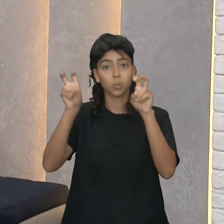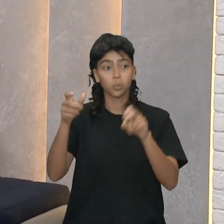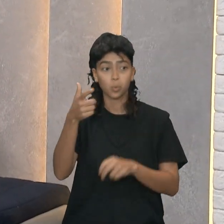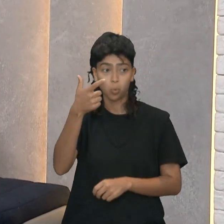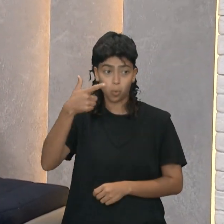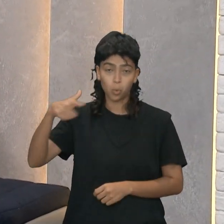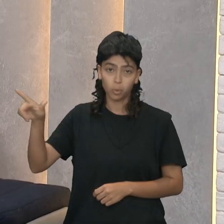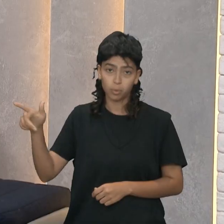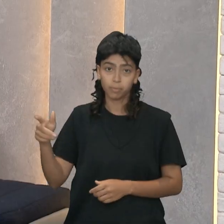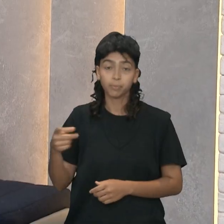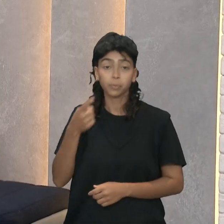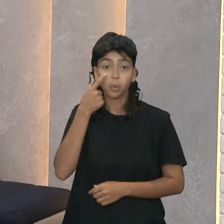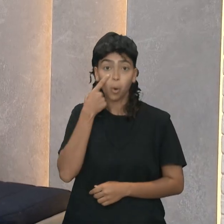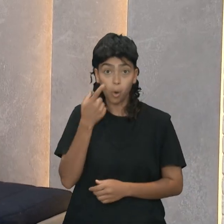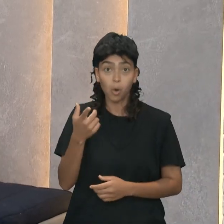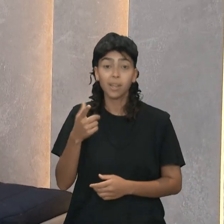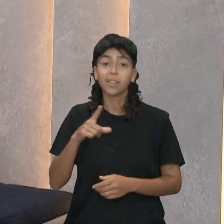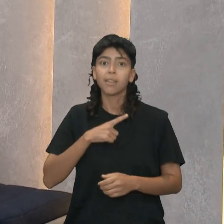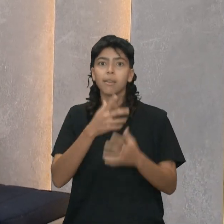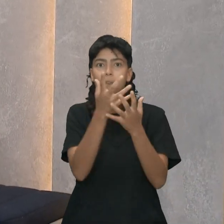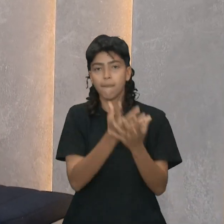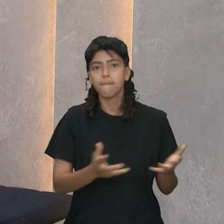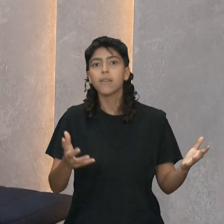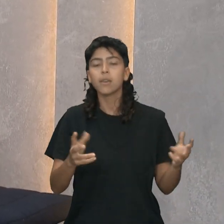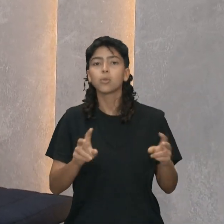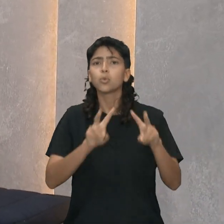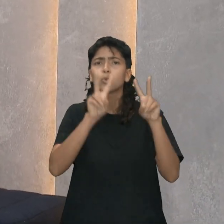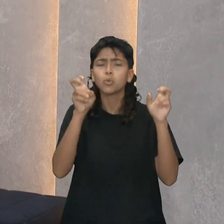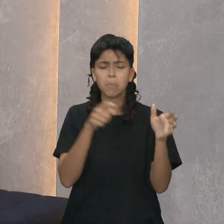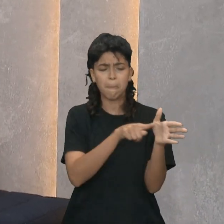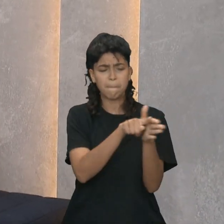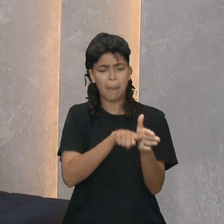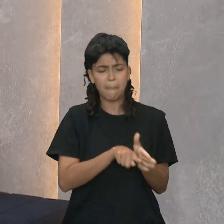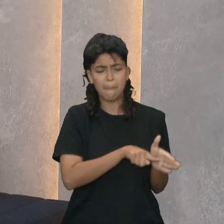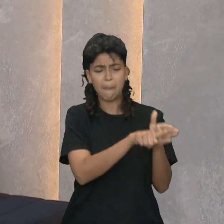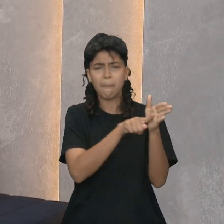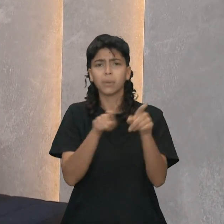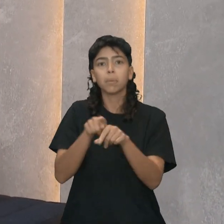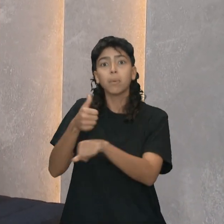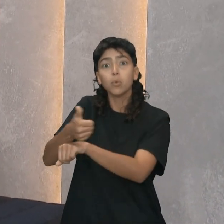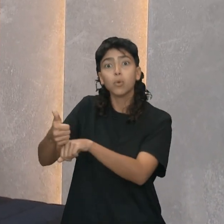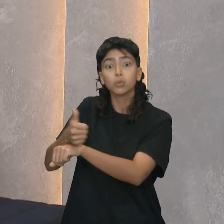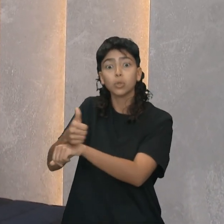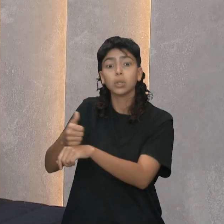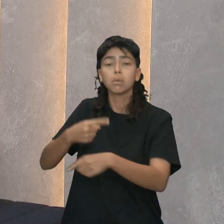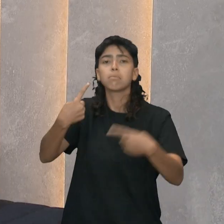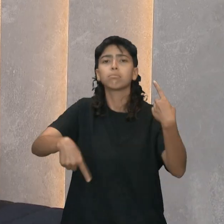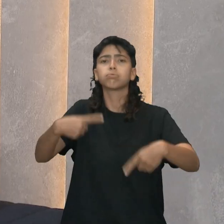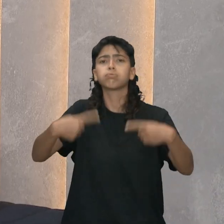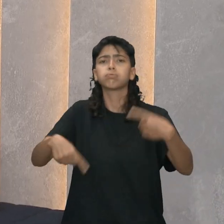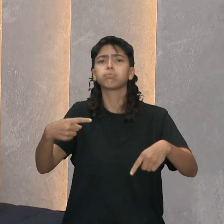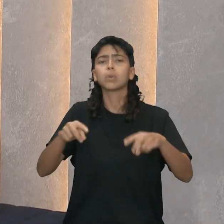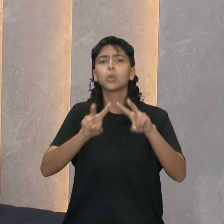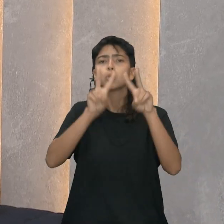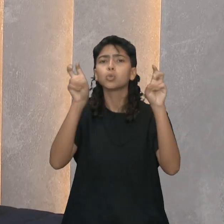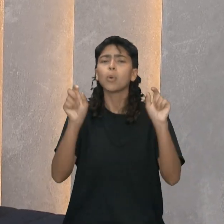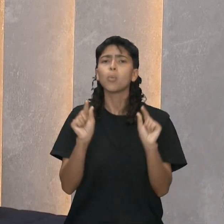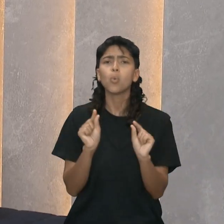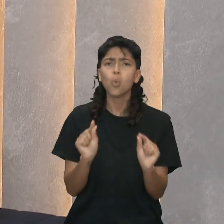assunto, confira como foi um encontro que reuniu pesquisadores e profissionais para debater sobre a